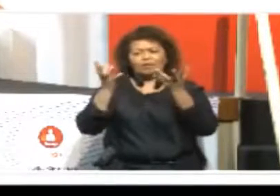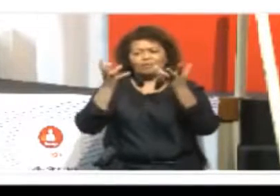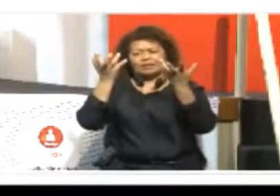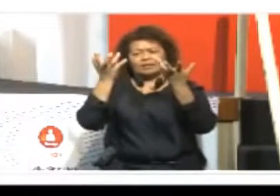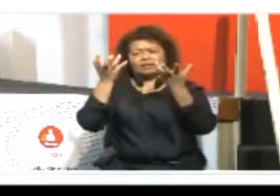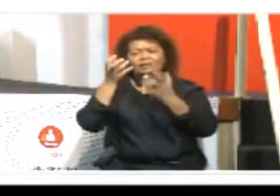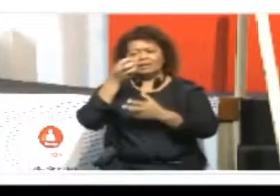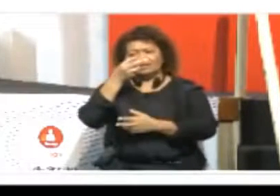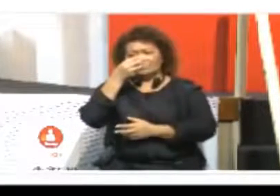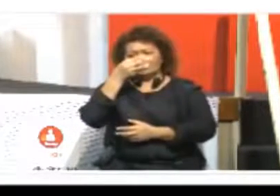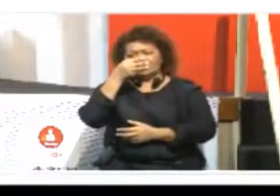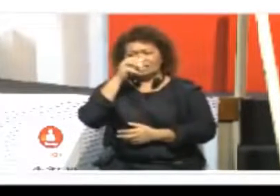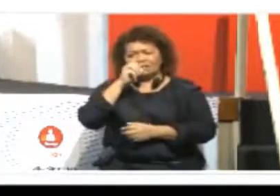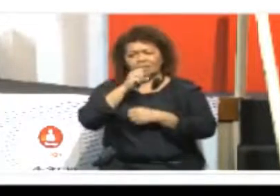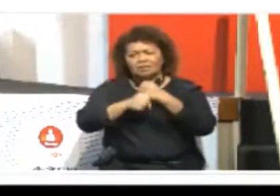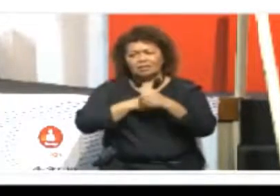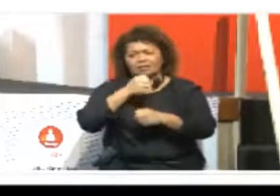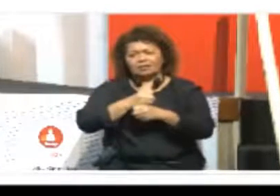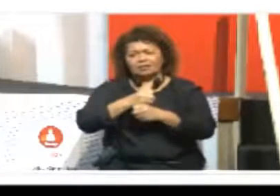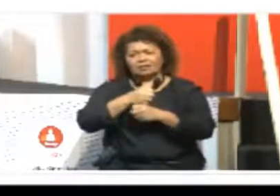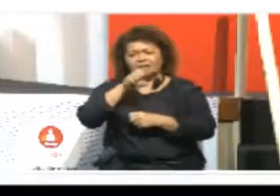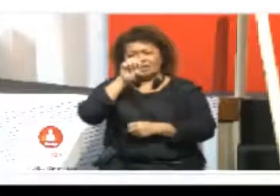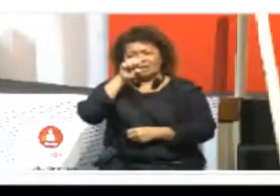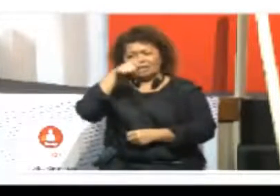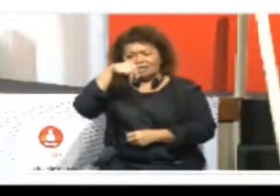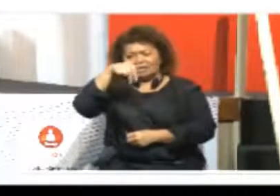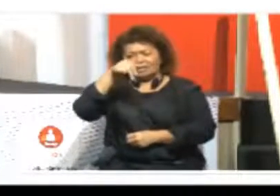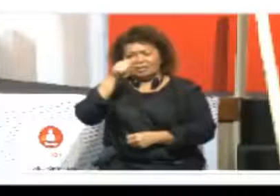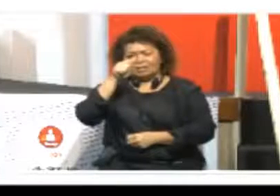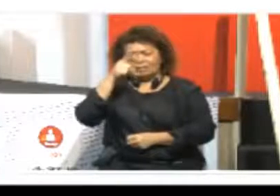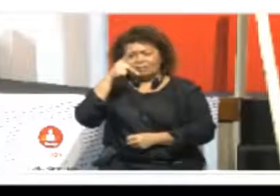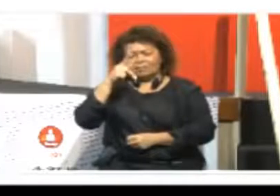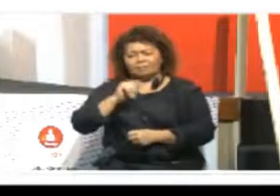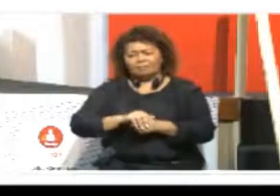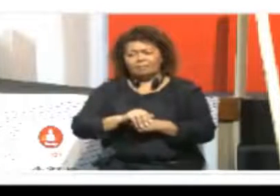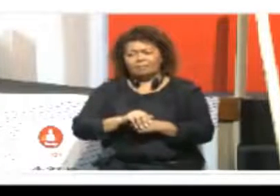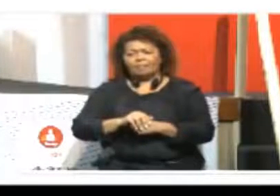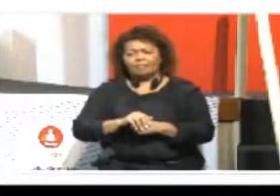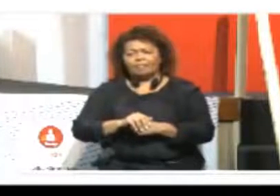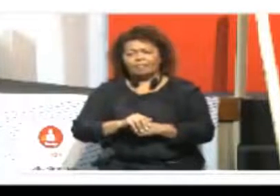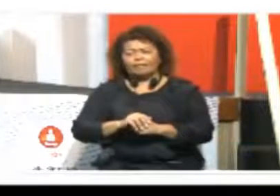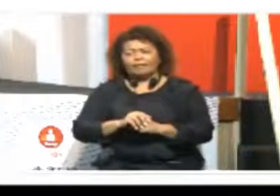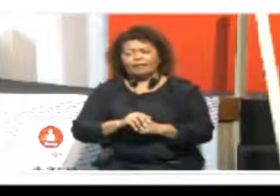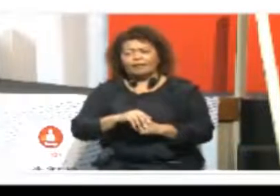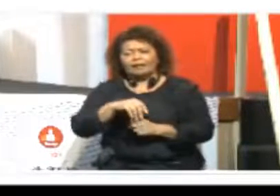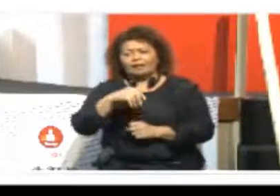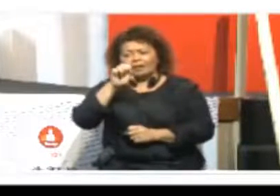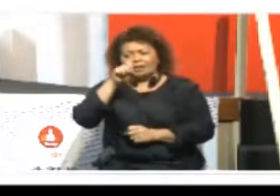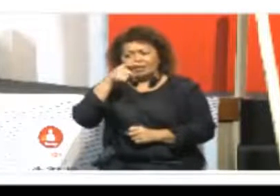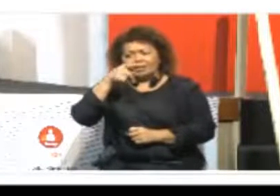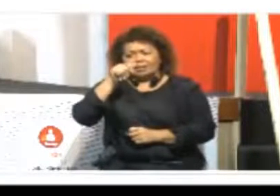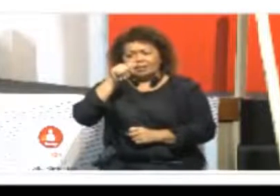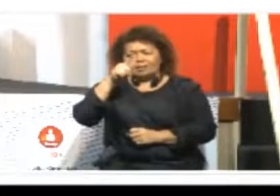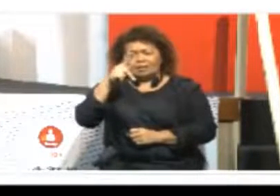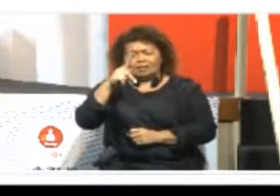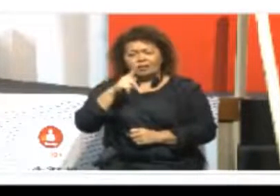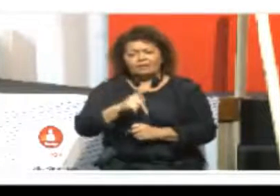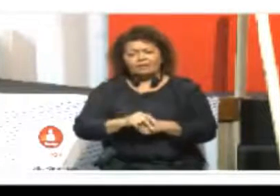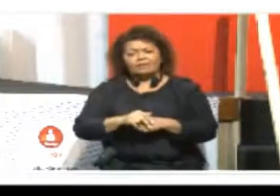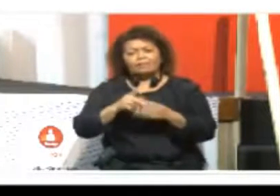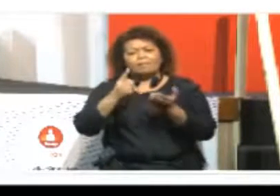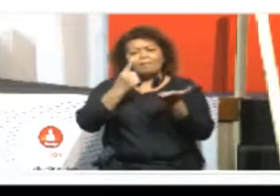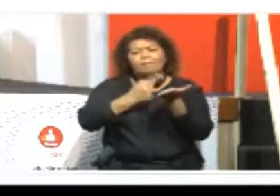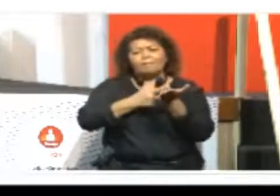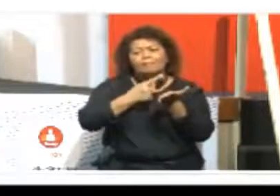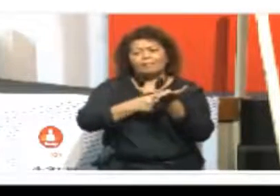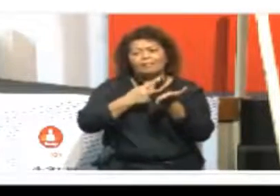ENAP. Criada ao lado da sua antecessora FUNCEP, a ENAP também marca a passagem da burocracia